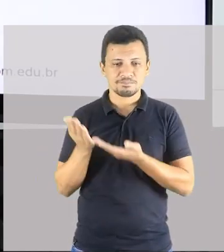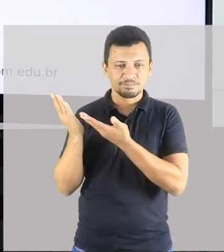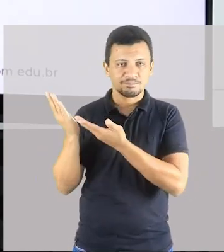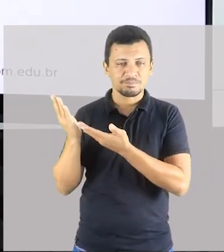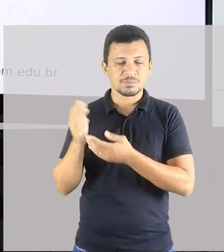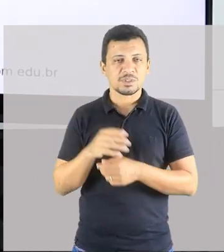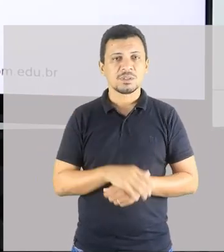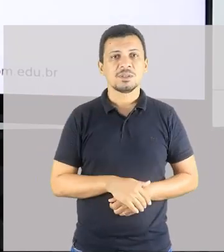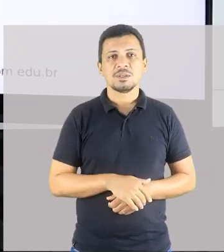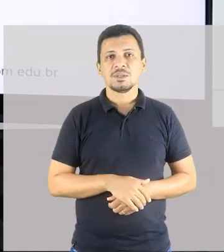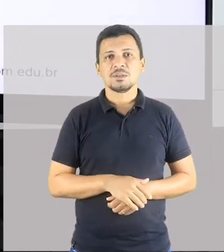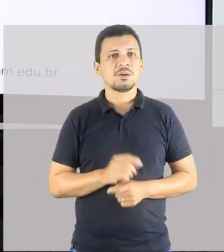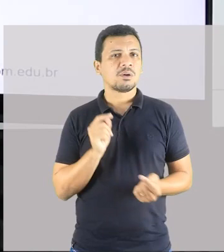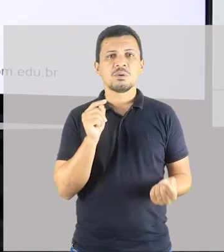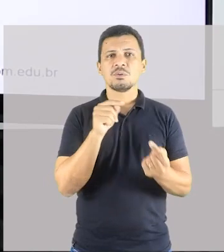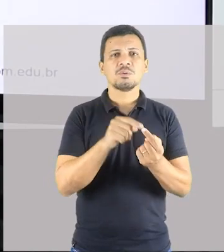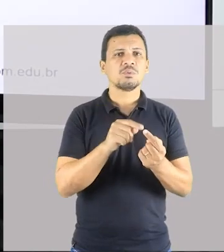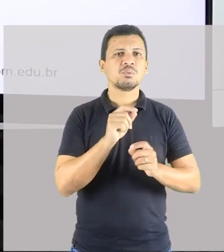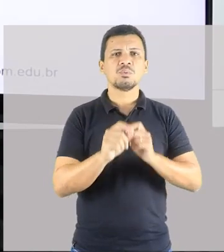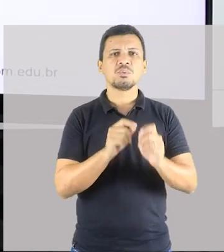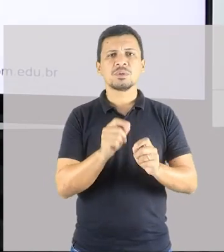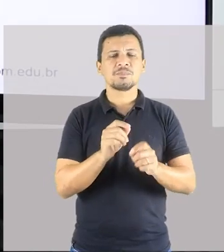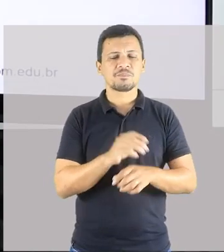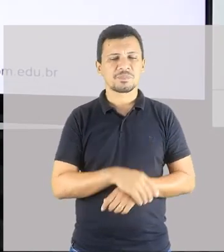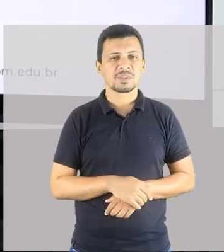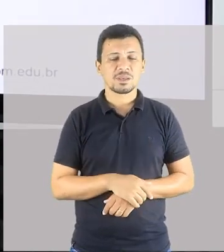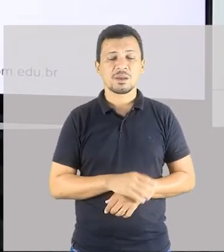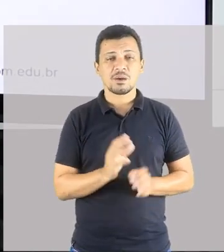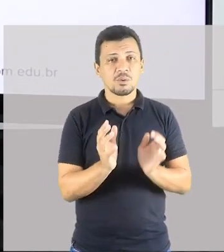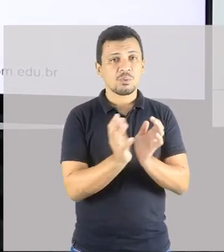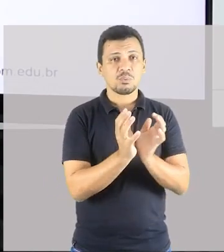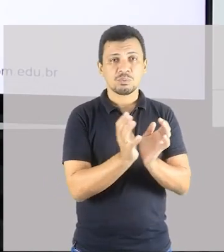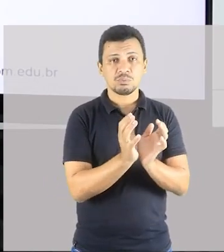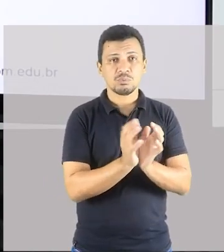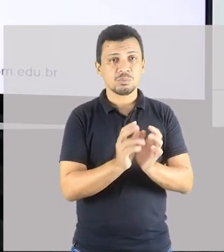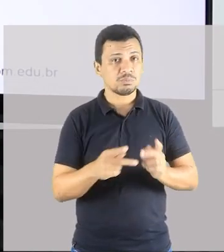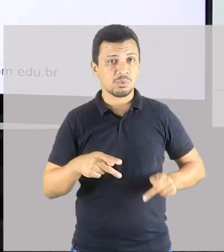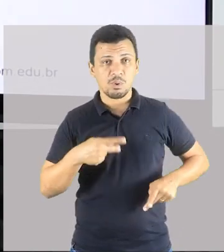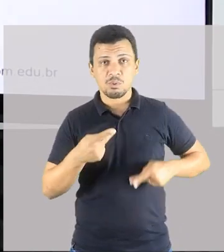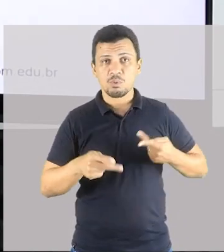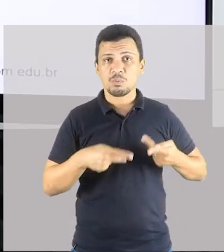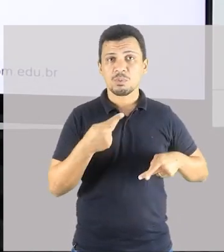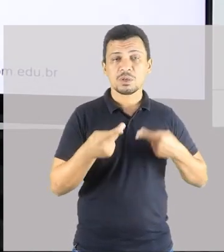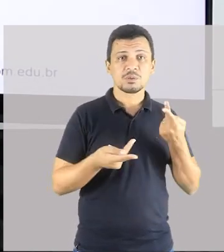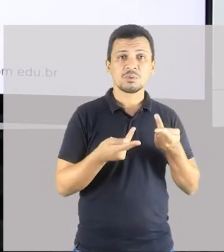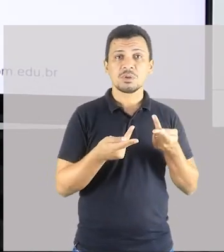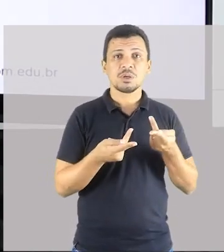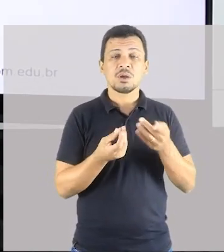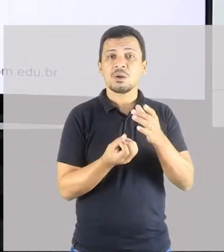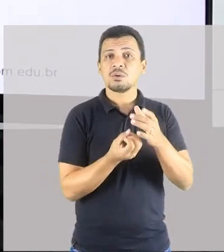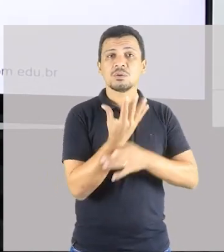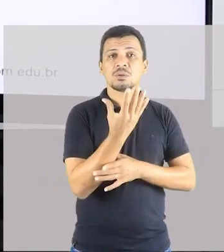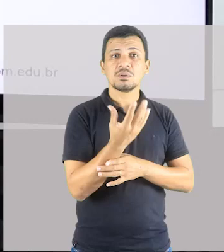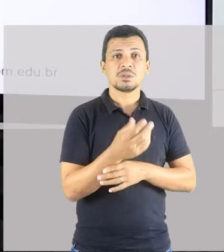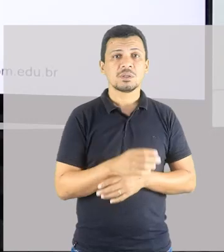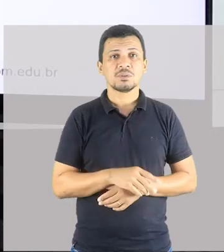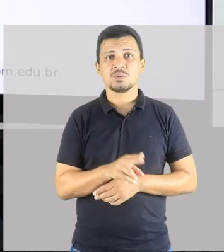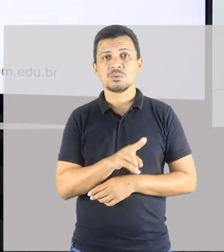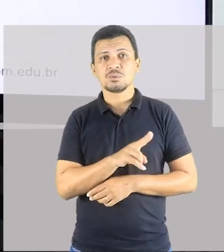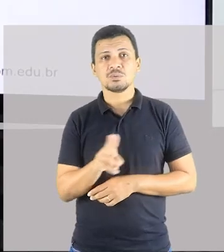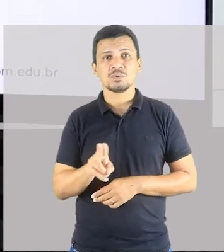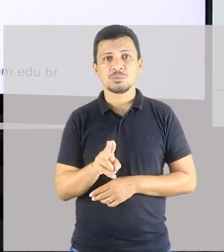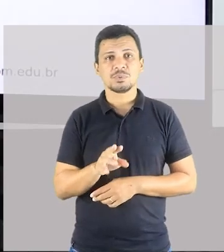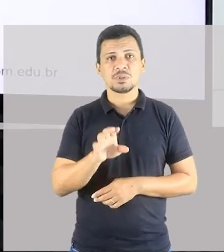E a testosterona ela faz parte de um grupo de hormônios, tá, derivados que são denominados de